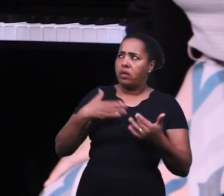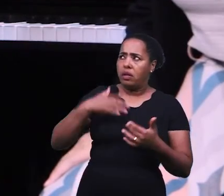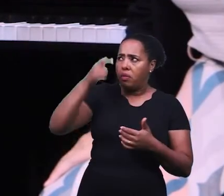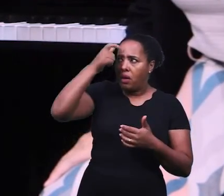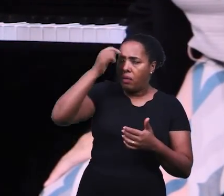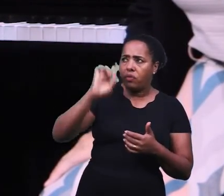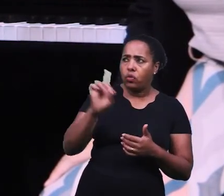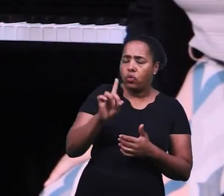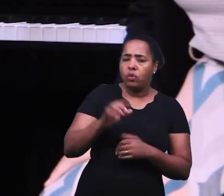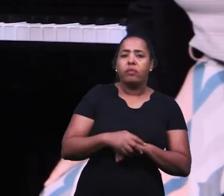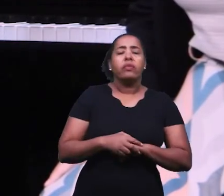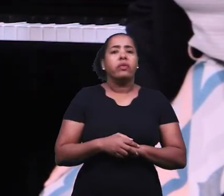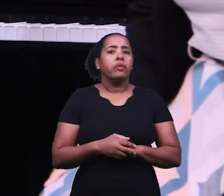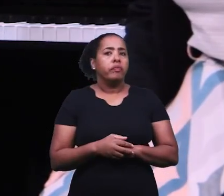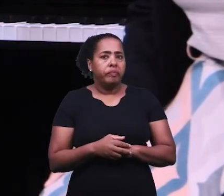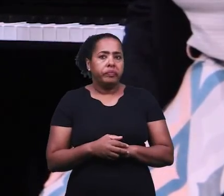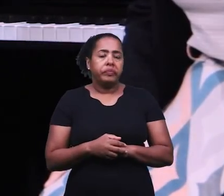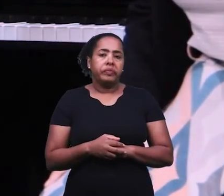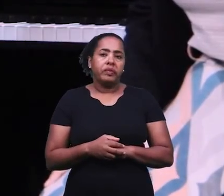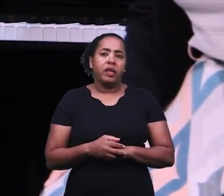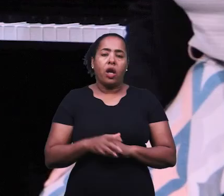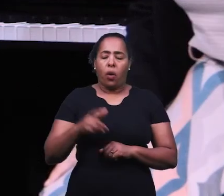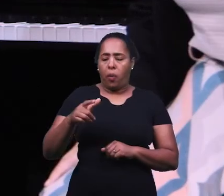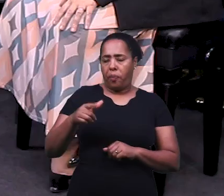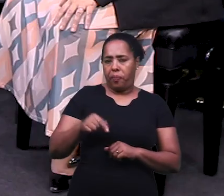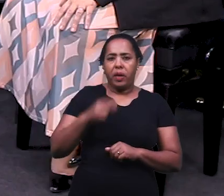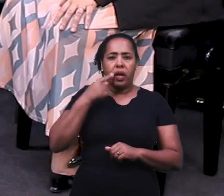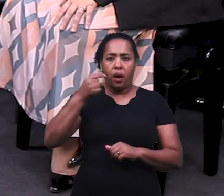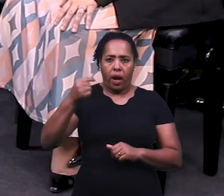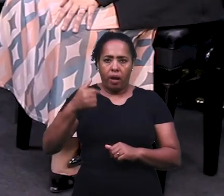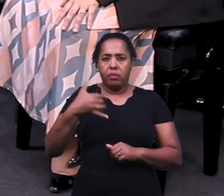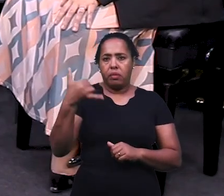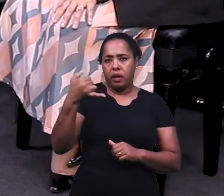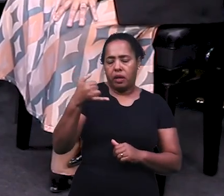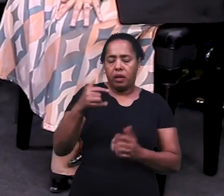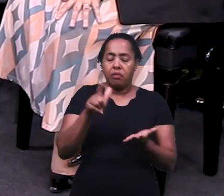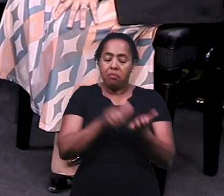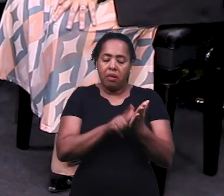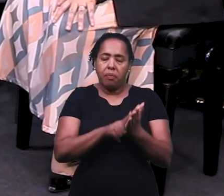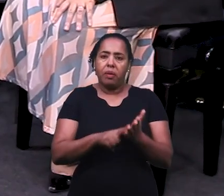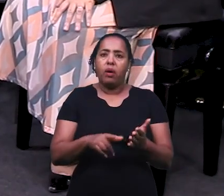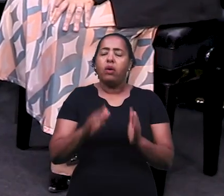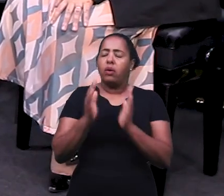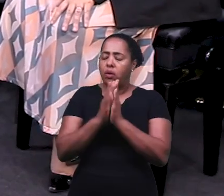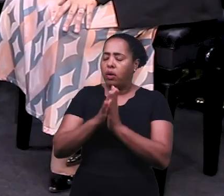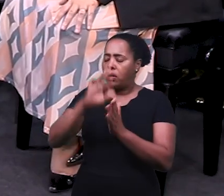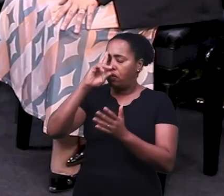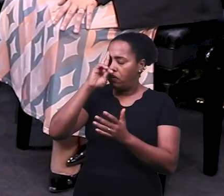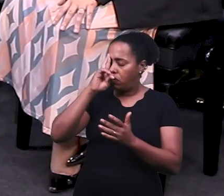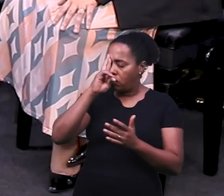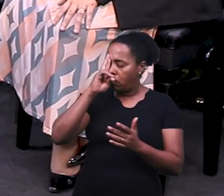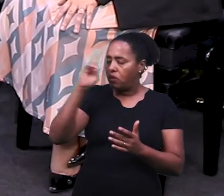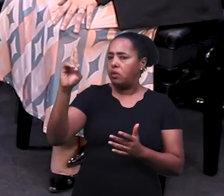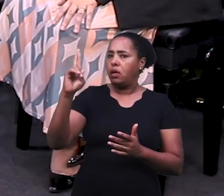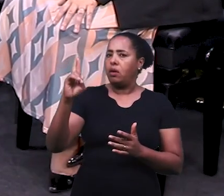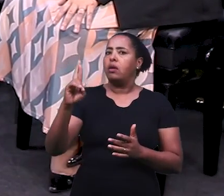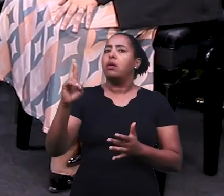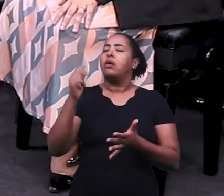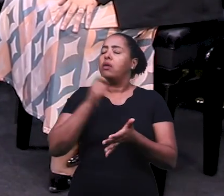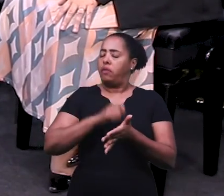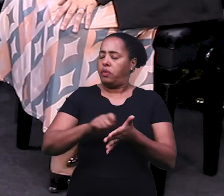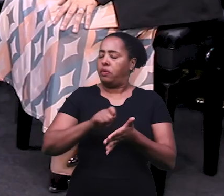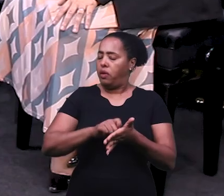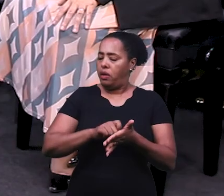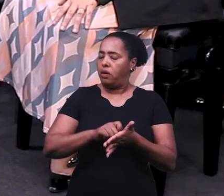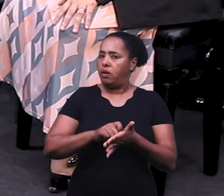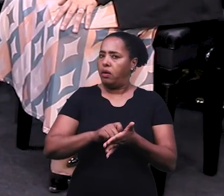E eu falei, Senhor, que não seja coisa da minha cabeça. Então eu peguei o lápis lá, a caneta e o papel, e eu